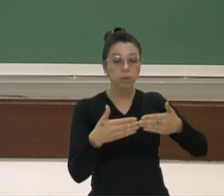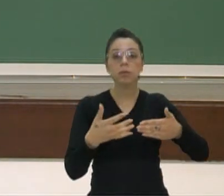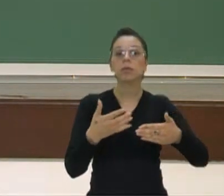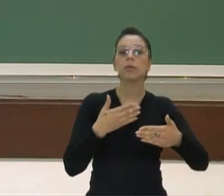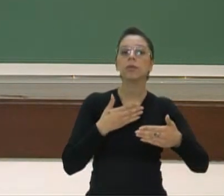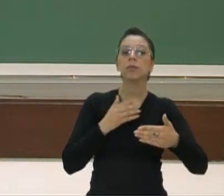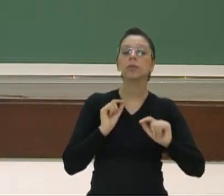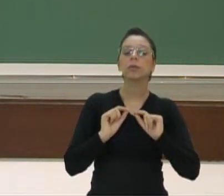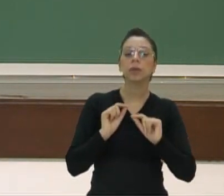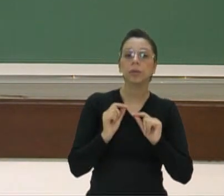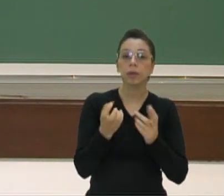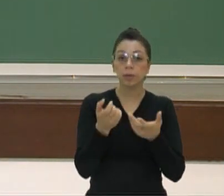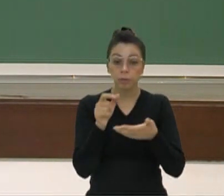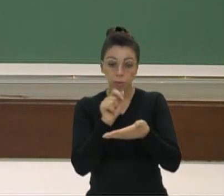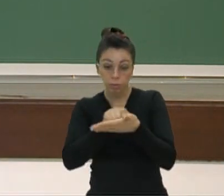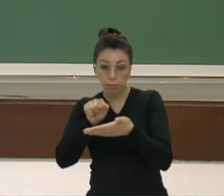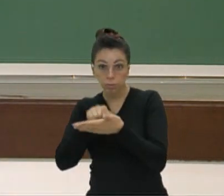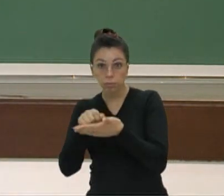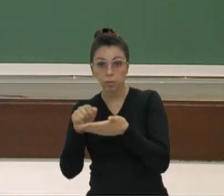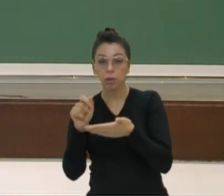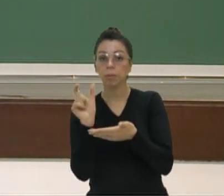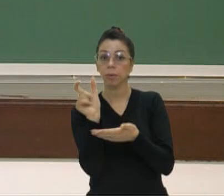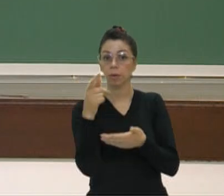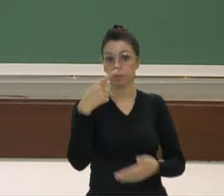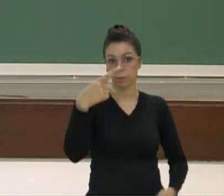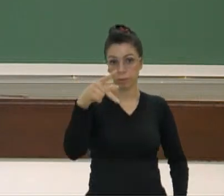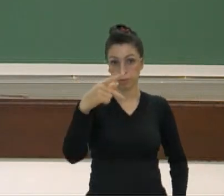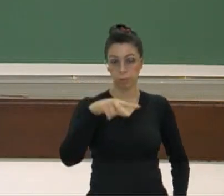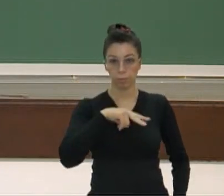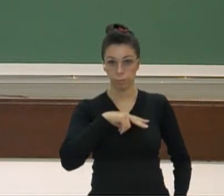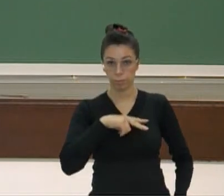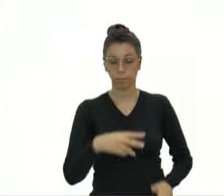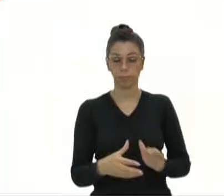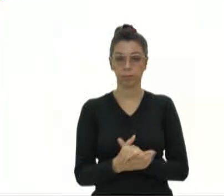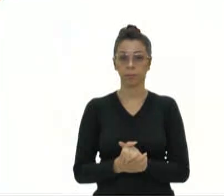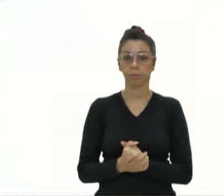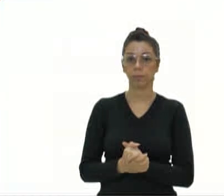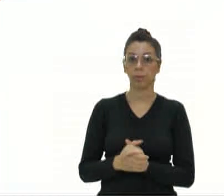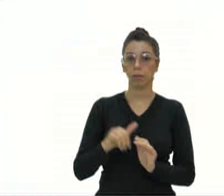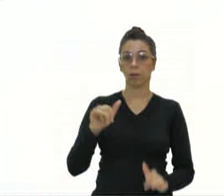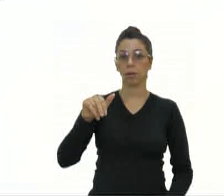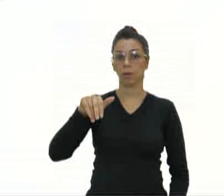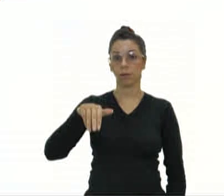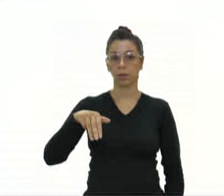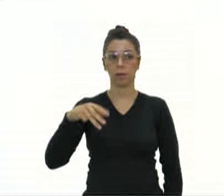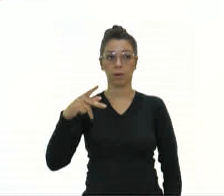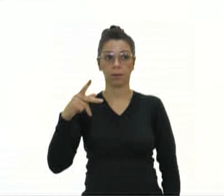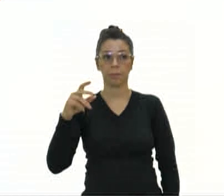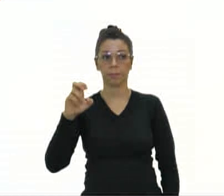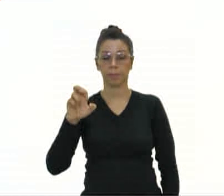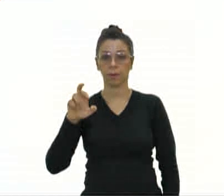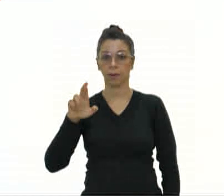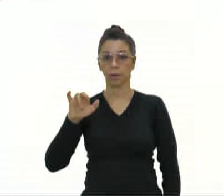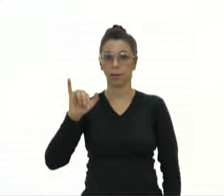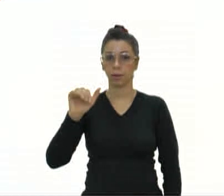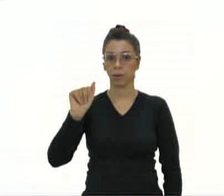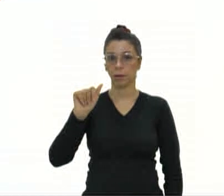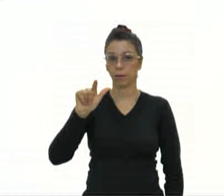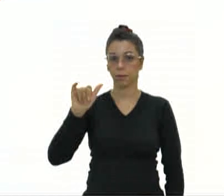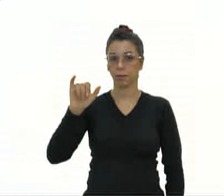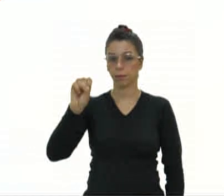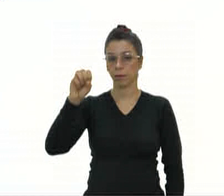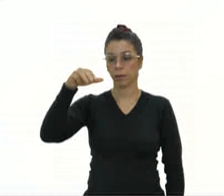vocês escrevessem com as próprias palavras. Então, imperialismo é literalmente a prática de expansão